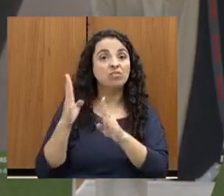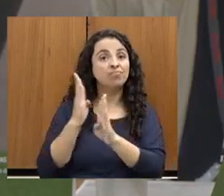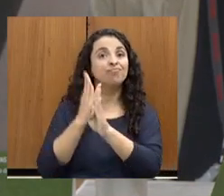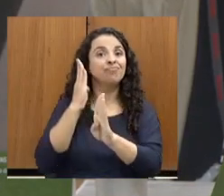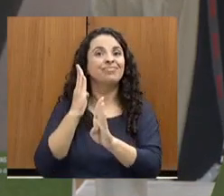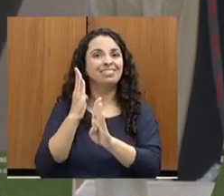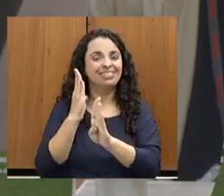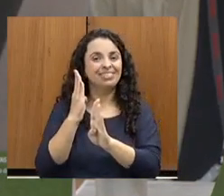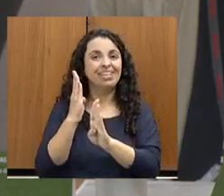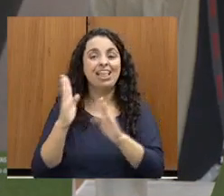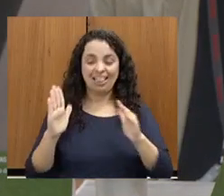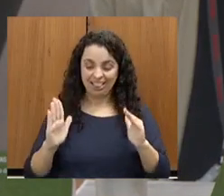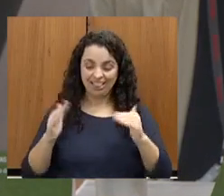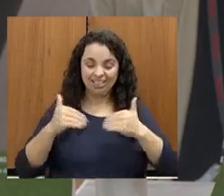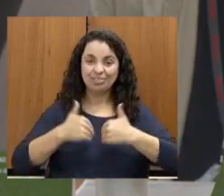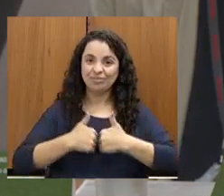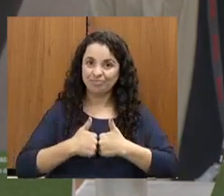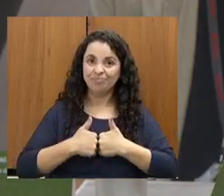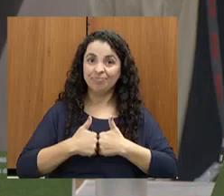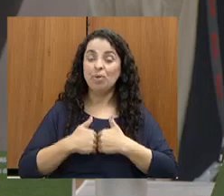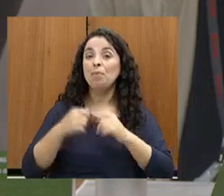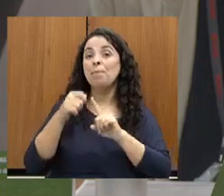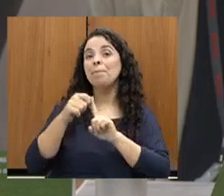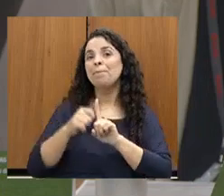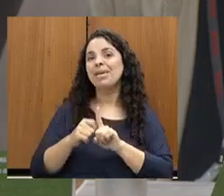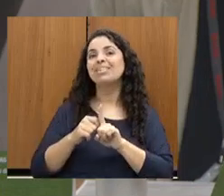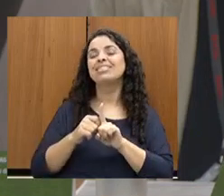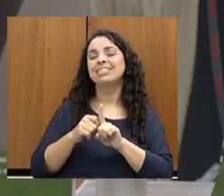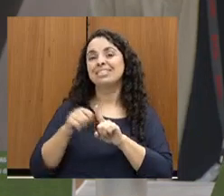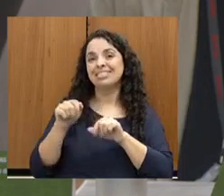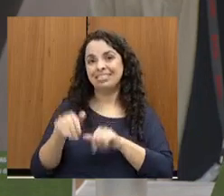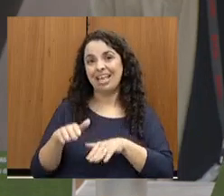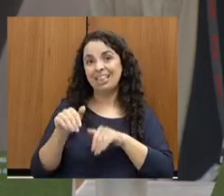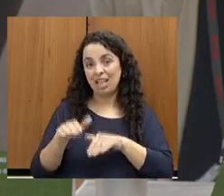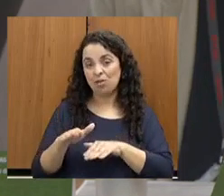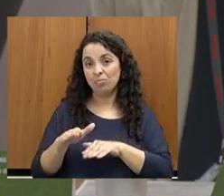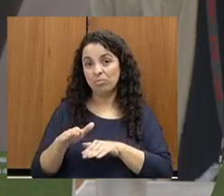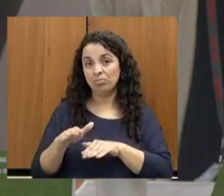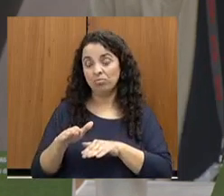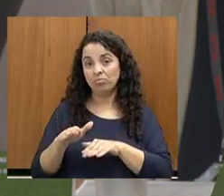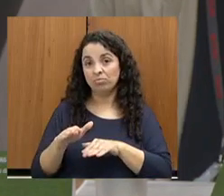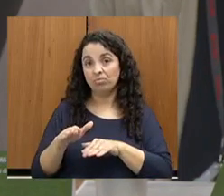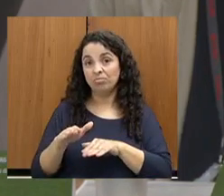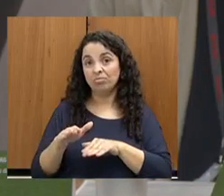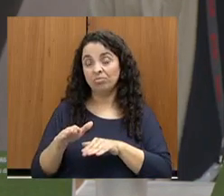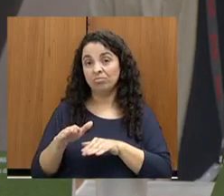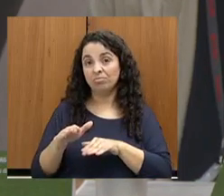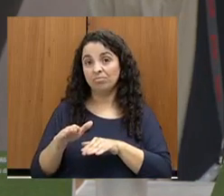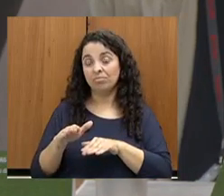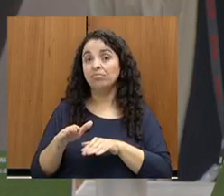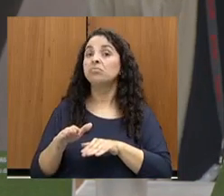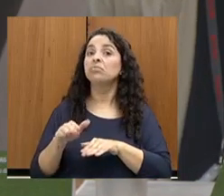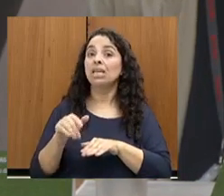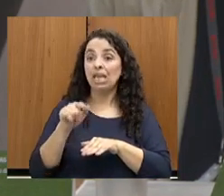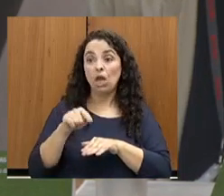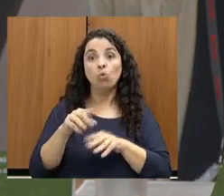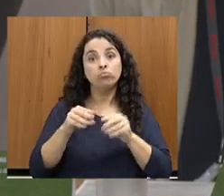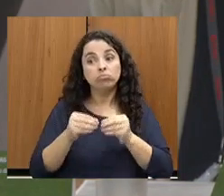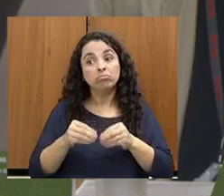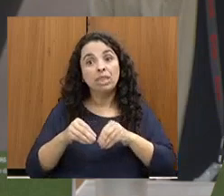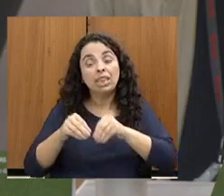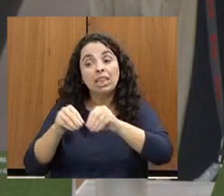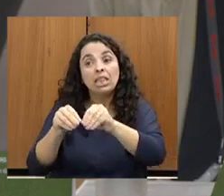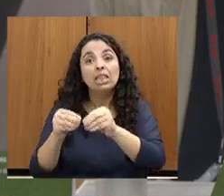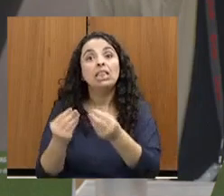transtorno do espectro autista em setembro. Diagnóstico esse levado imediatamente à escola de